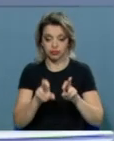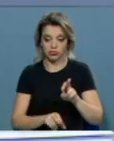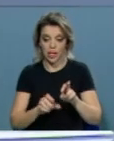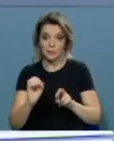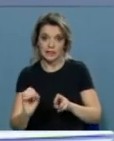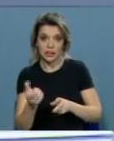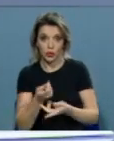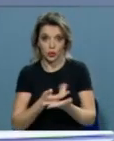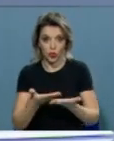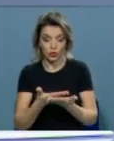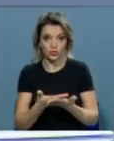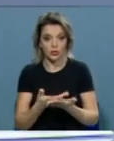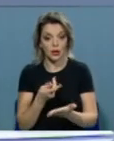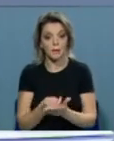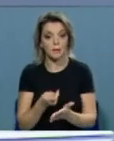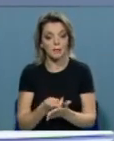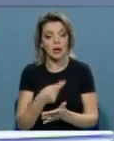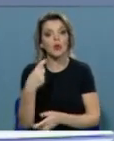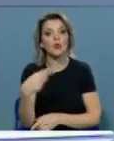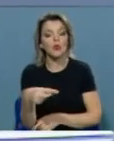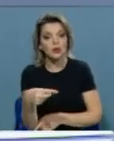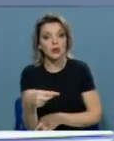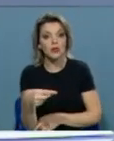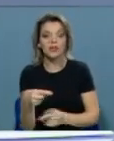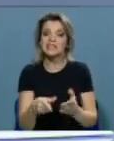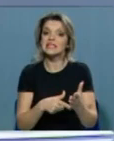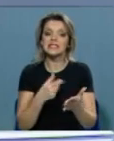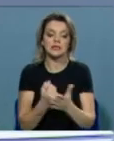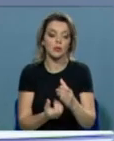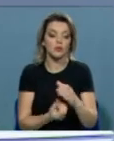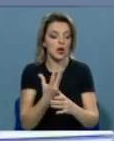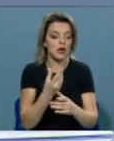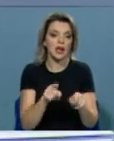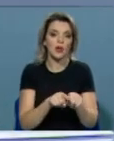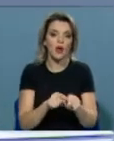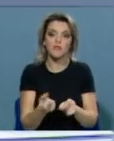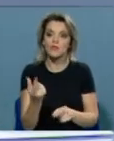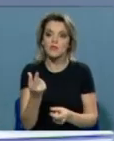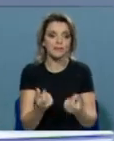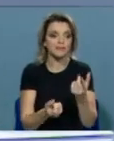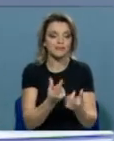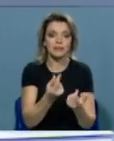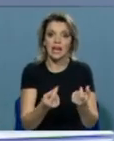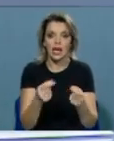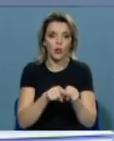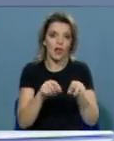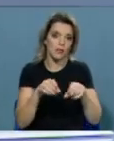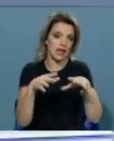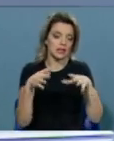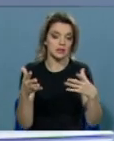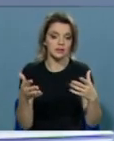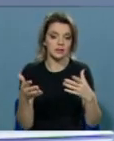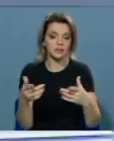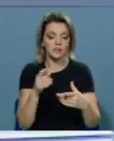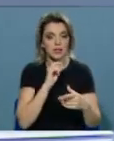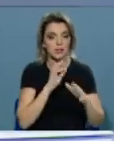os cursos têm uma uma característica única surgem sempre que são mágicos estão lá e entra o que vamos lá poder fazer é